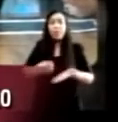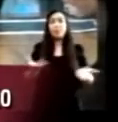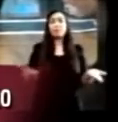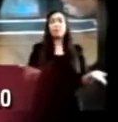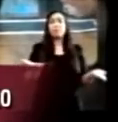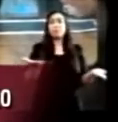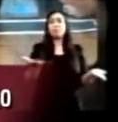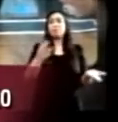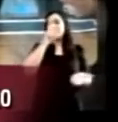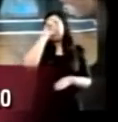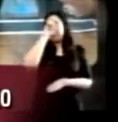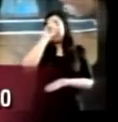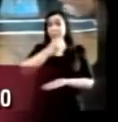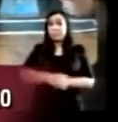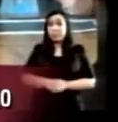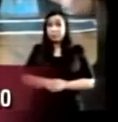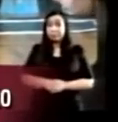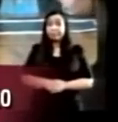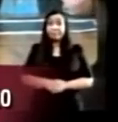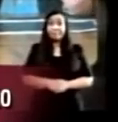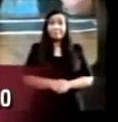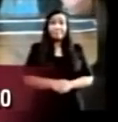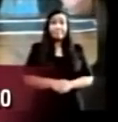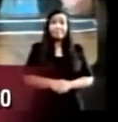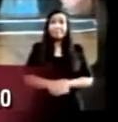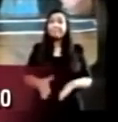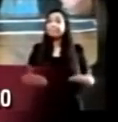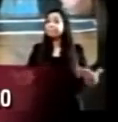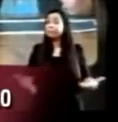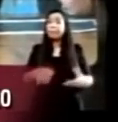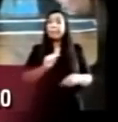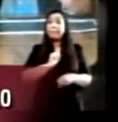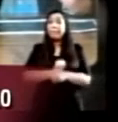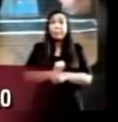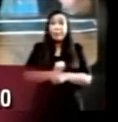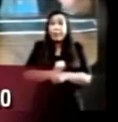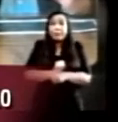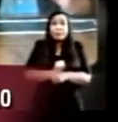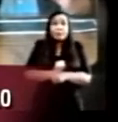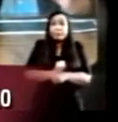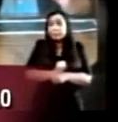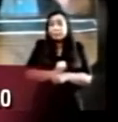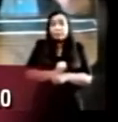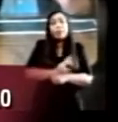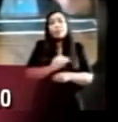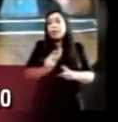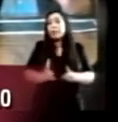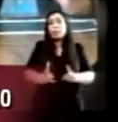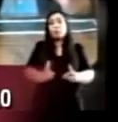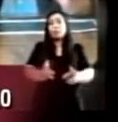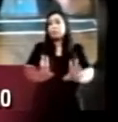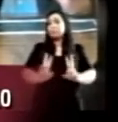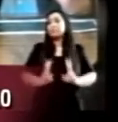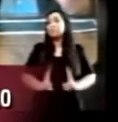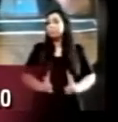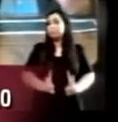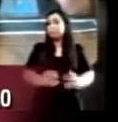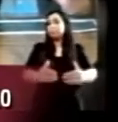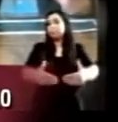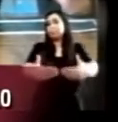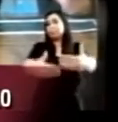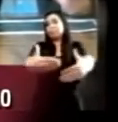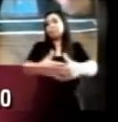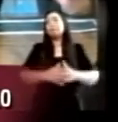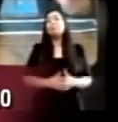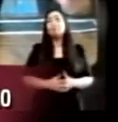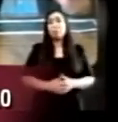de enfermarias que nós tínhamos, ficou estacionado. Paramos com isso e vamos continuar